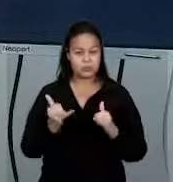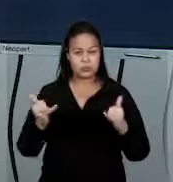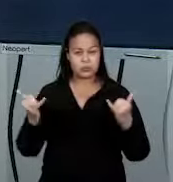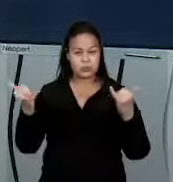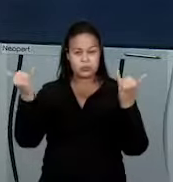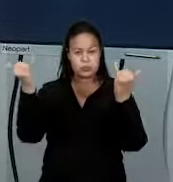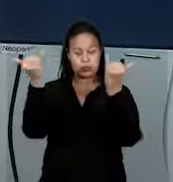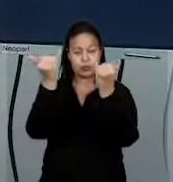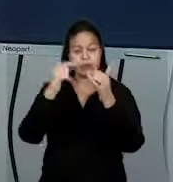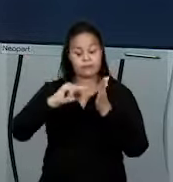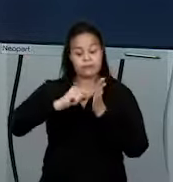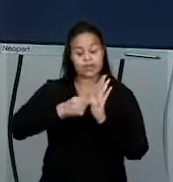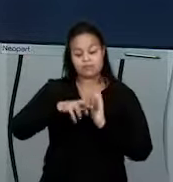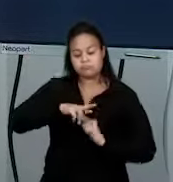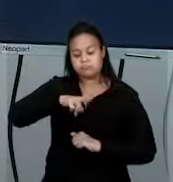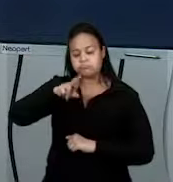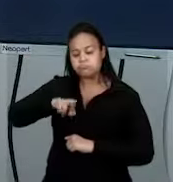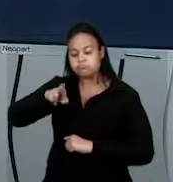quadrado.